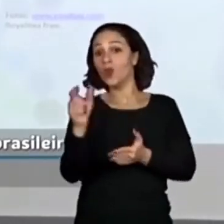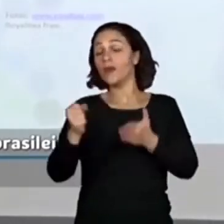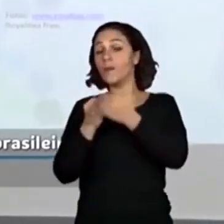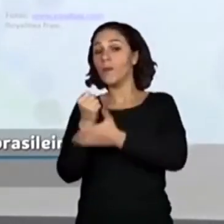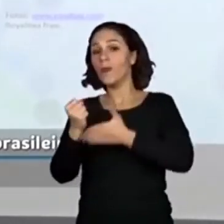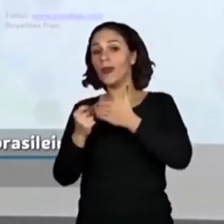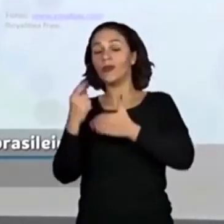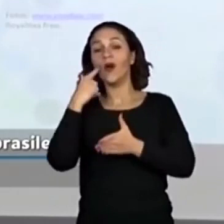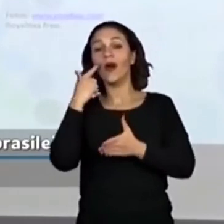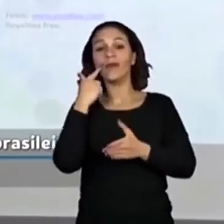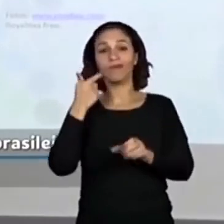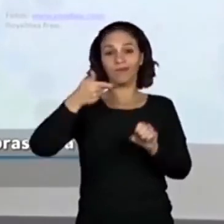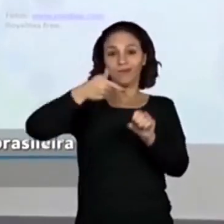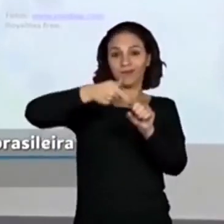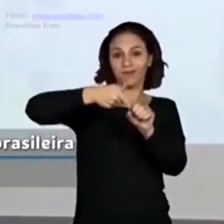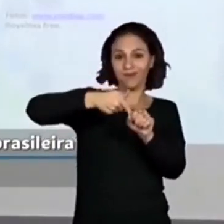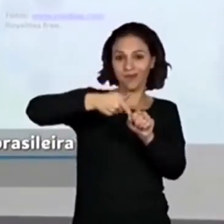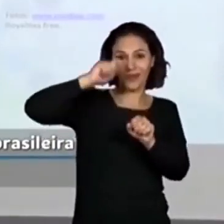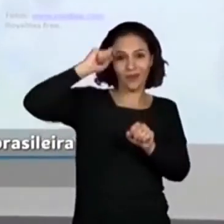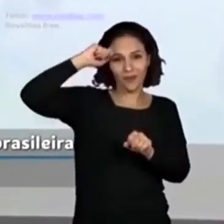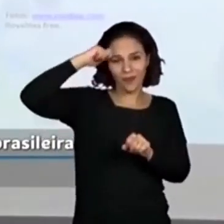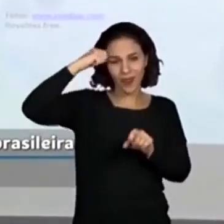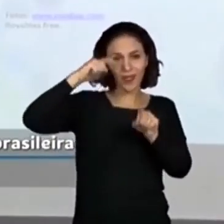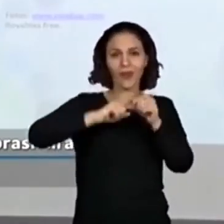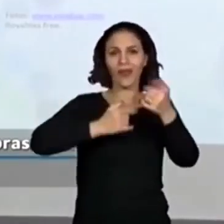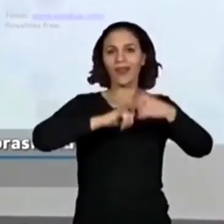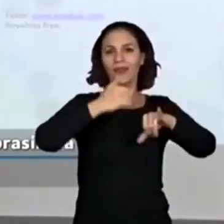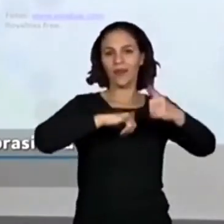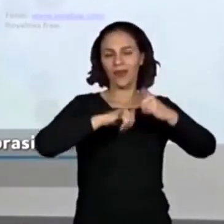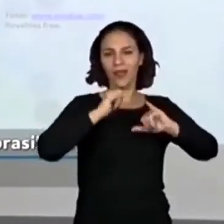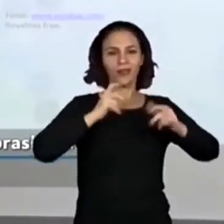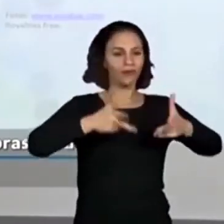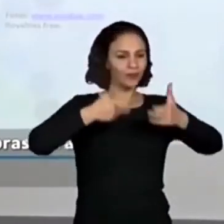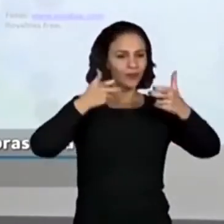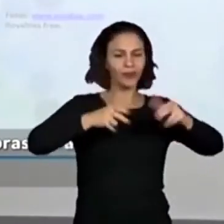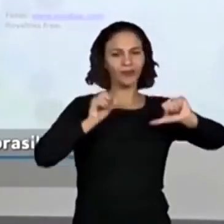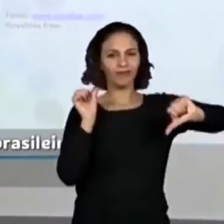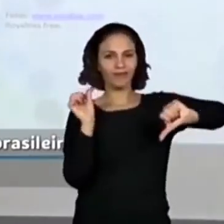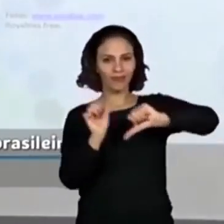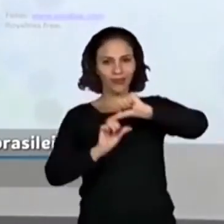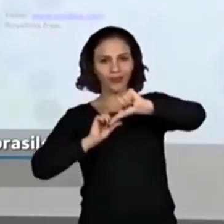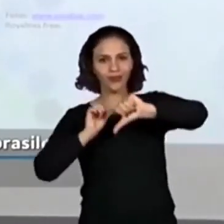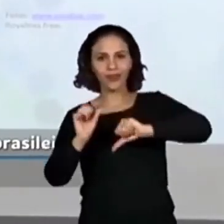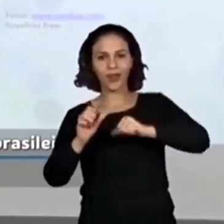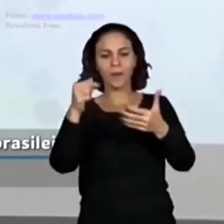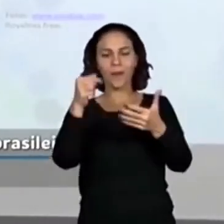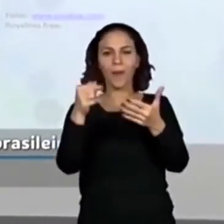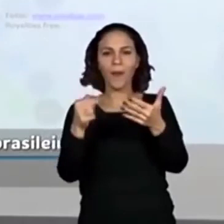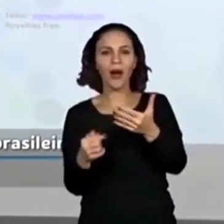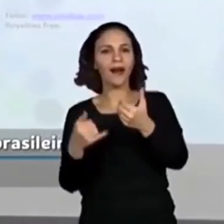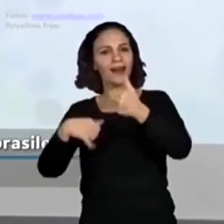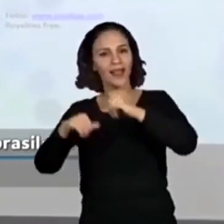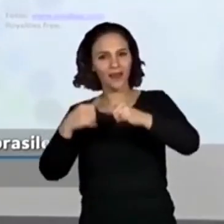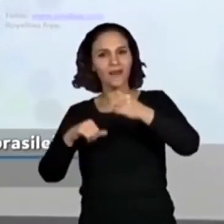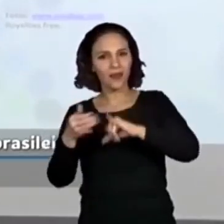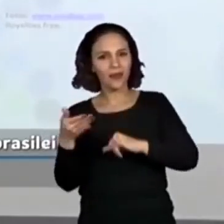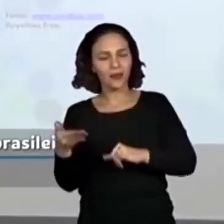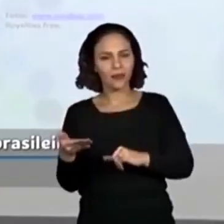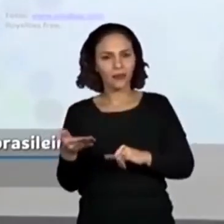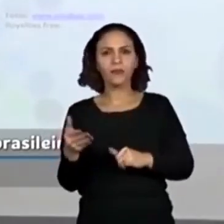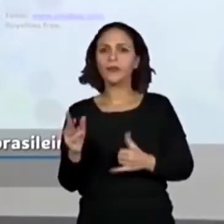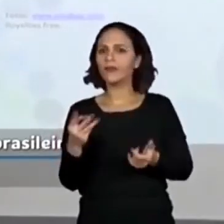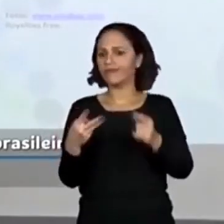a petroquímica, né, exploração de petróleo e a transformação do petróleo em produtos químicos. Então,